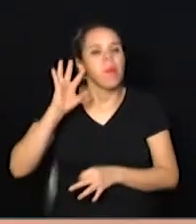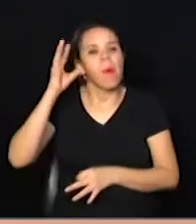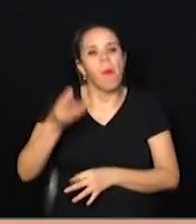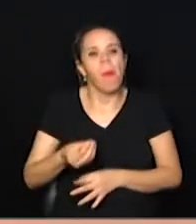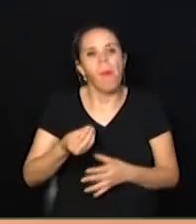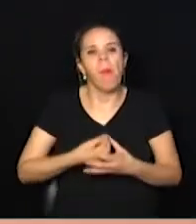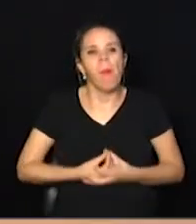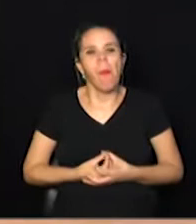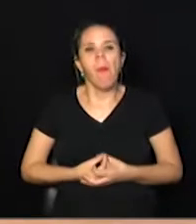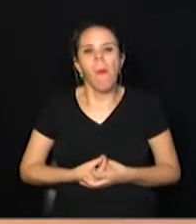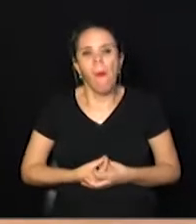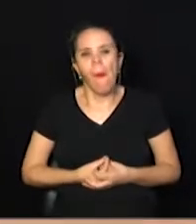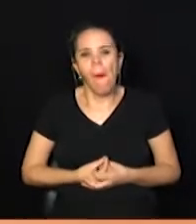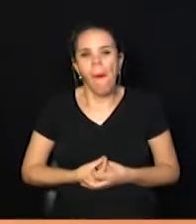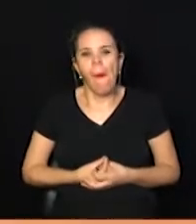que o